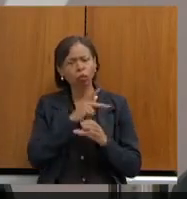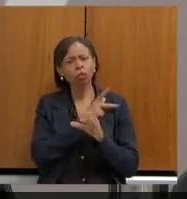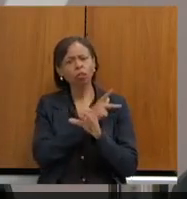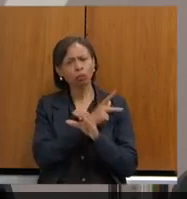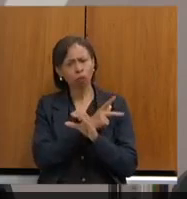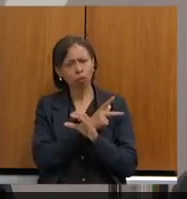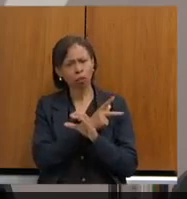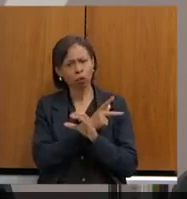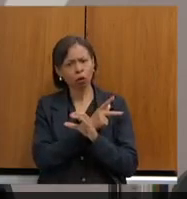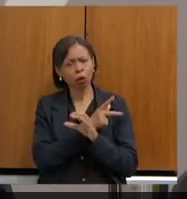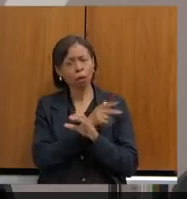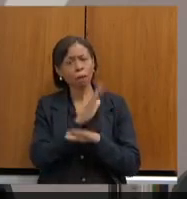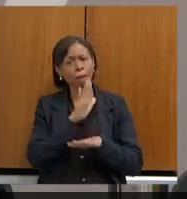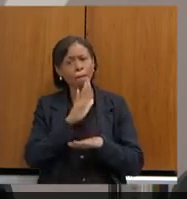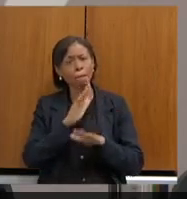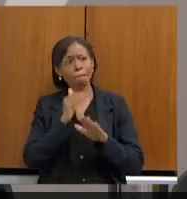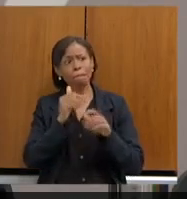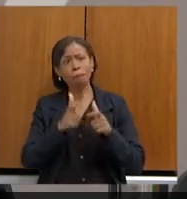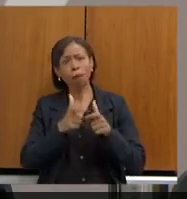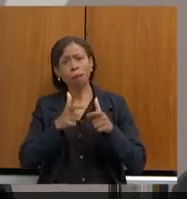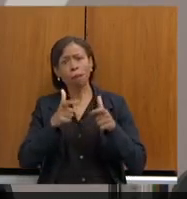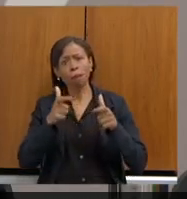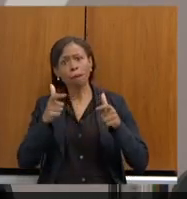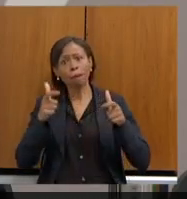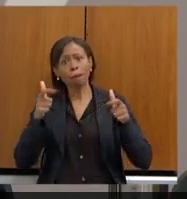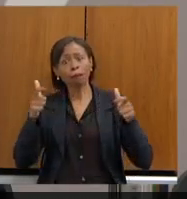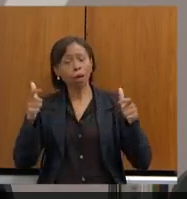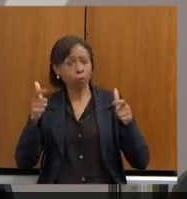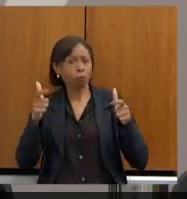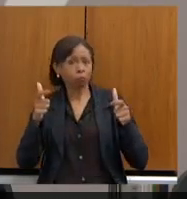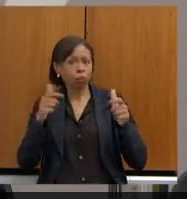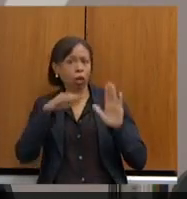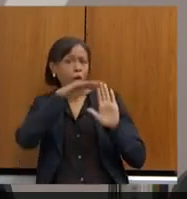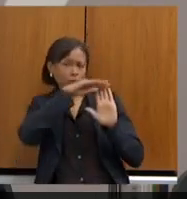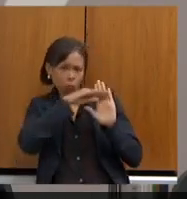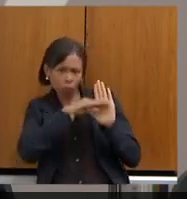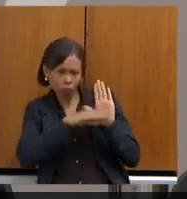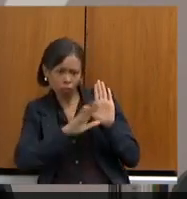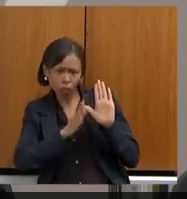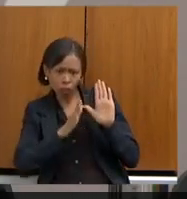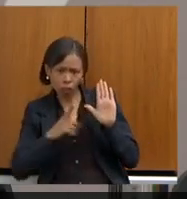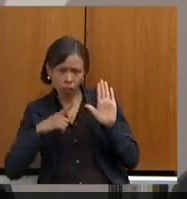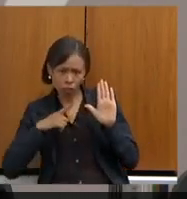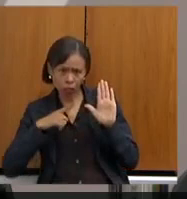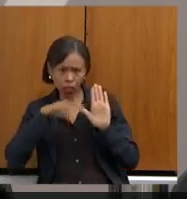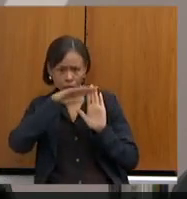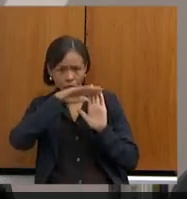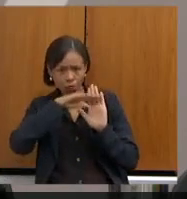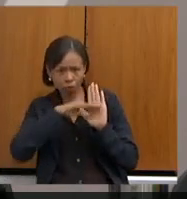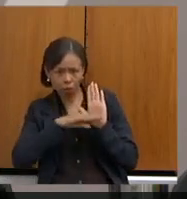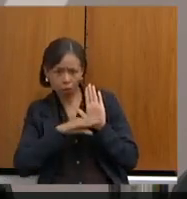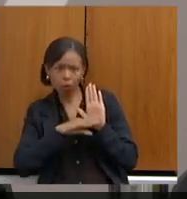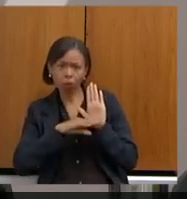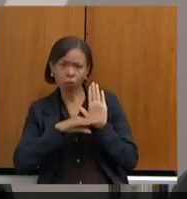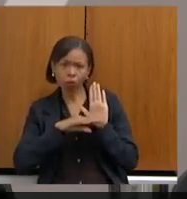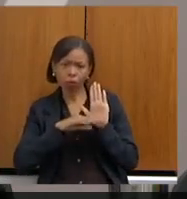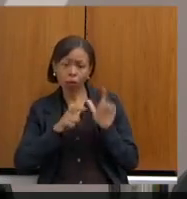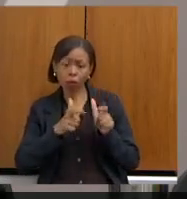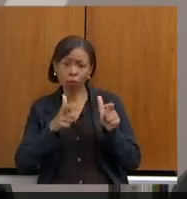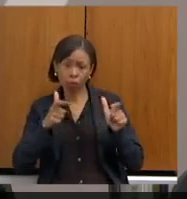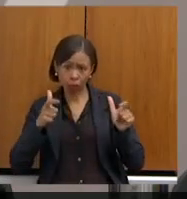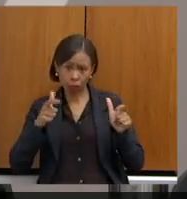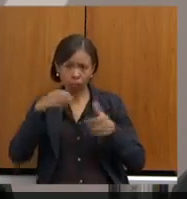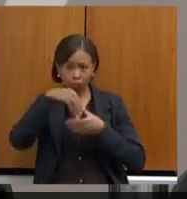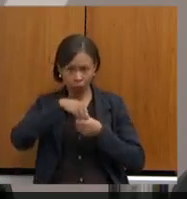para ampliação um cronograma que já existe isso hoje na polícia